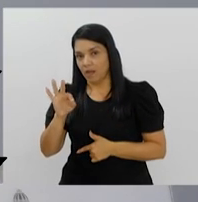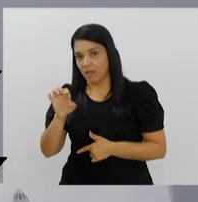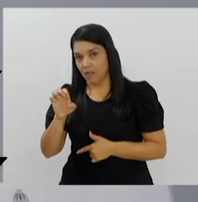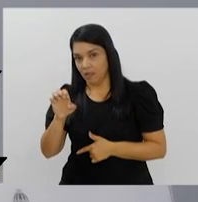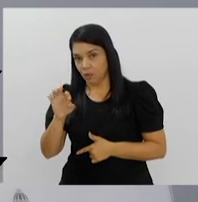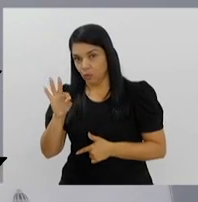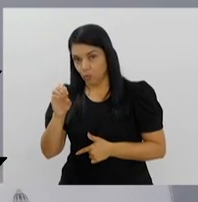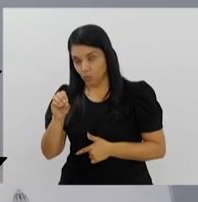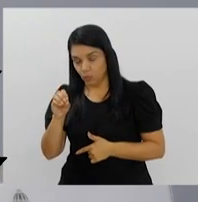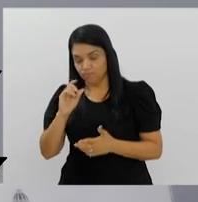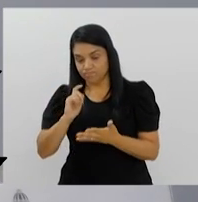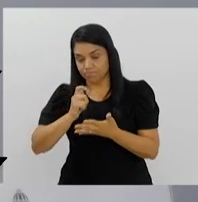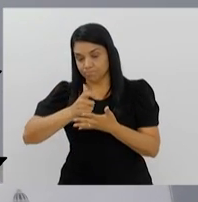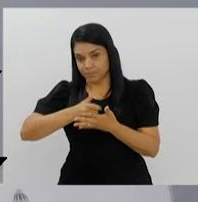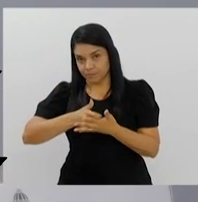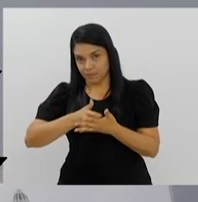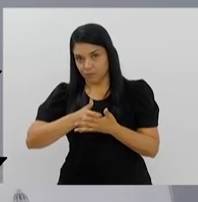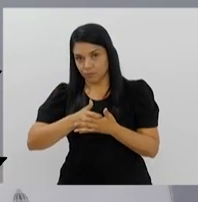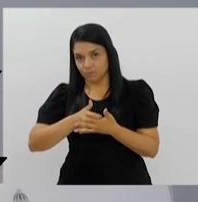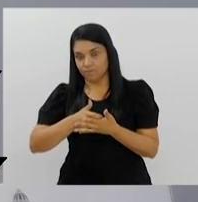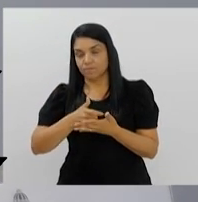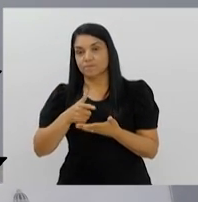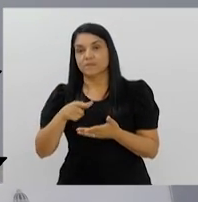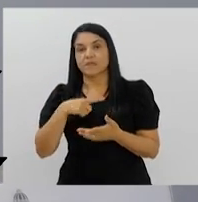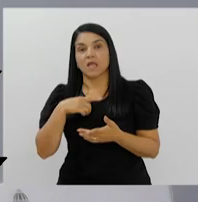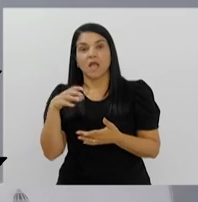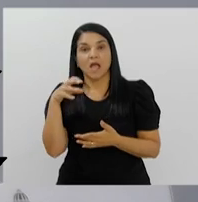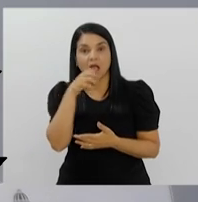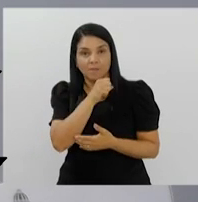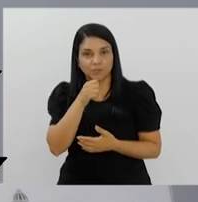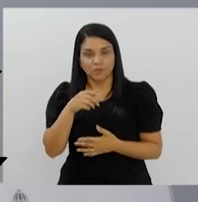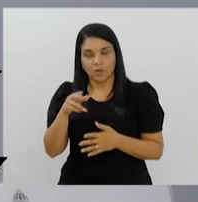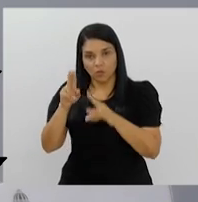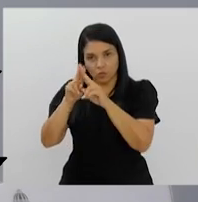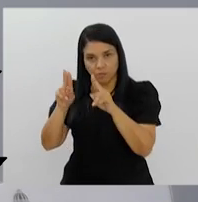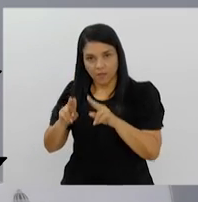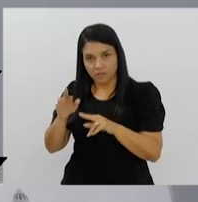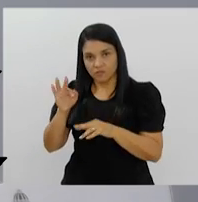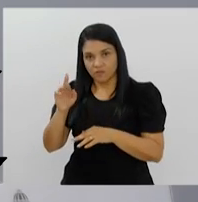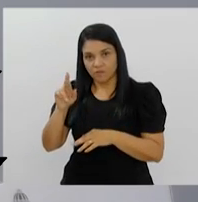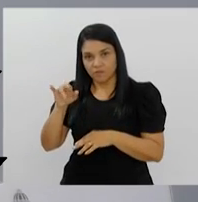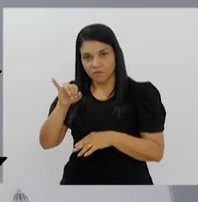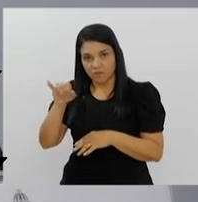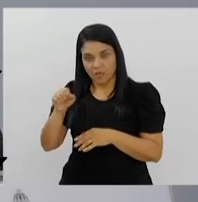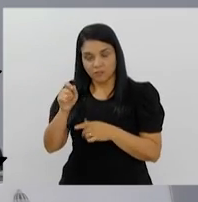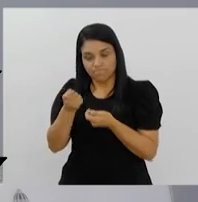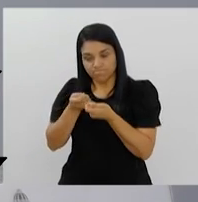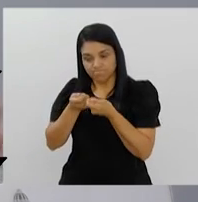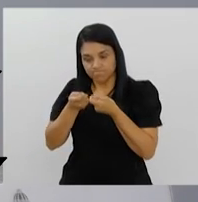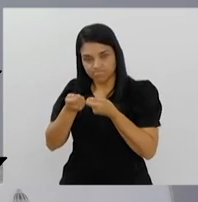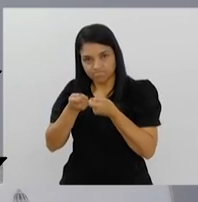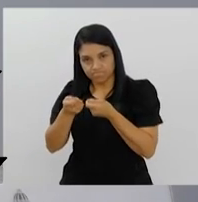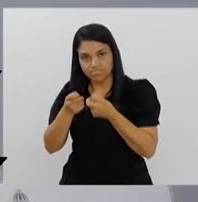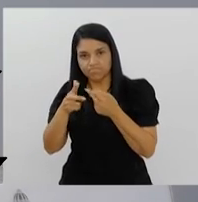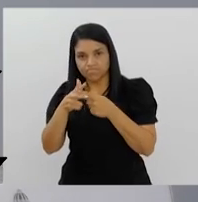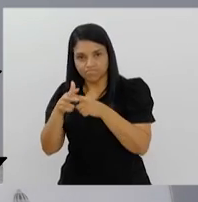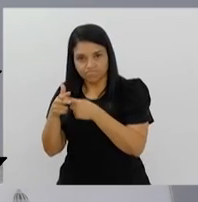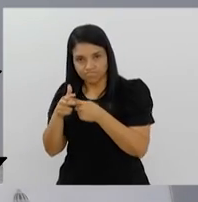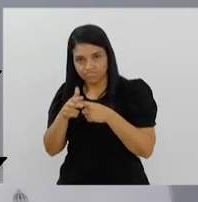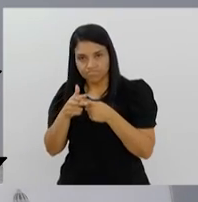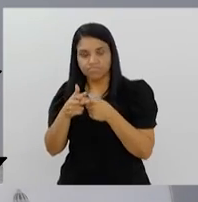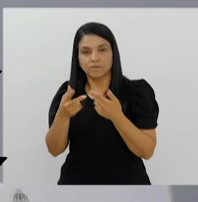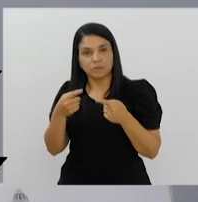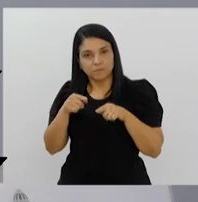tá rapidamente a Unimed ferge ela ajustou as aplicações em parceria enfim